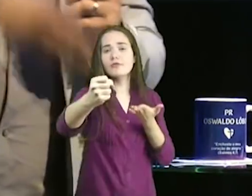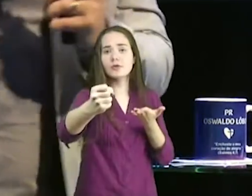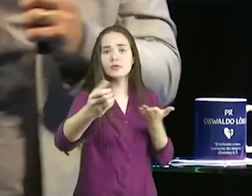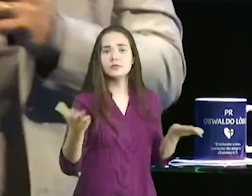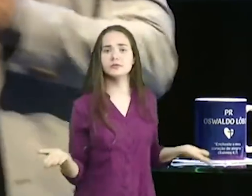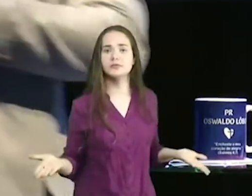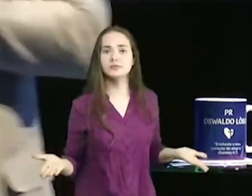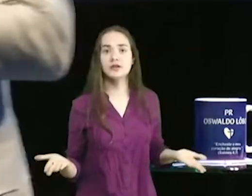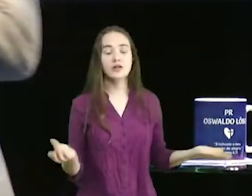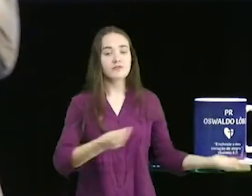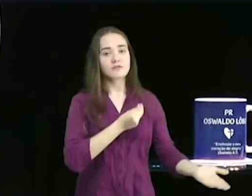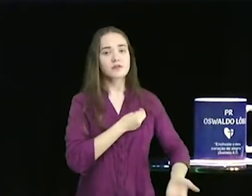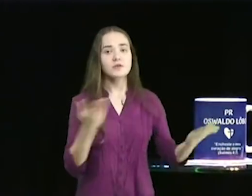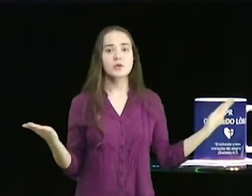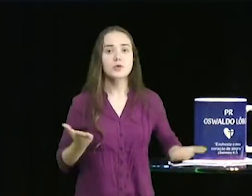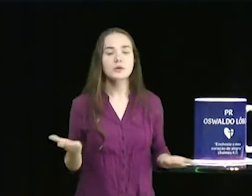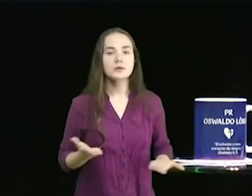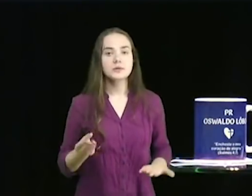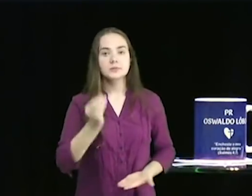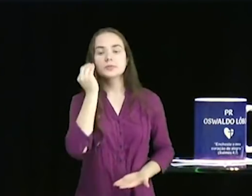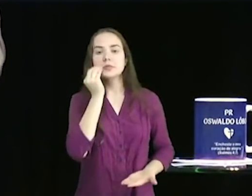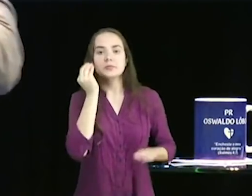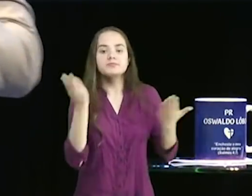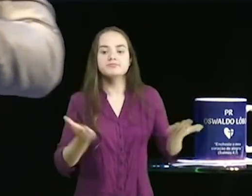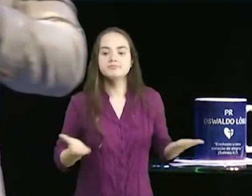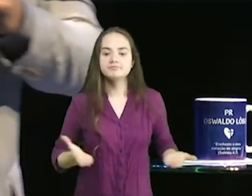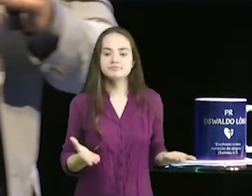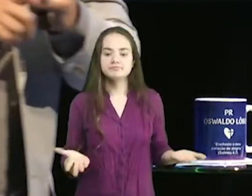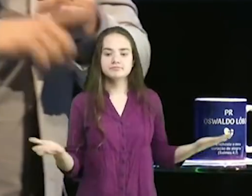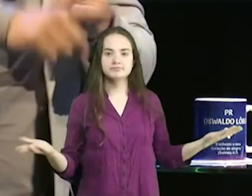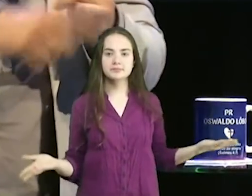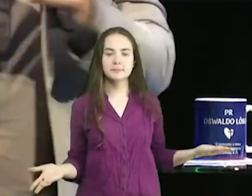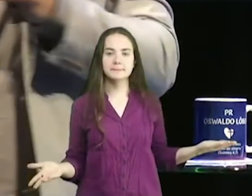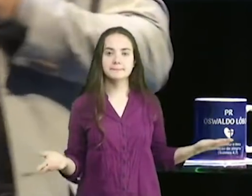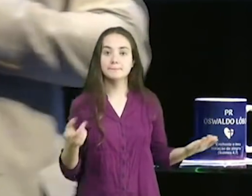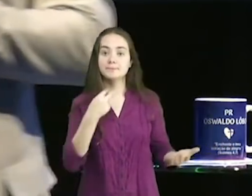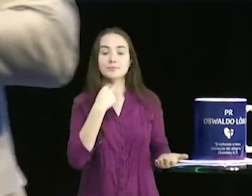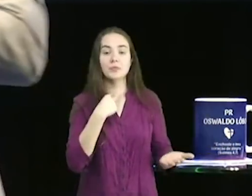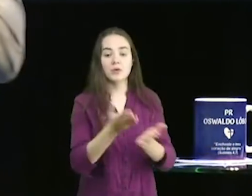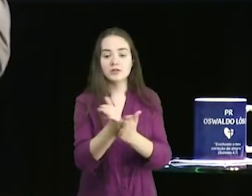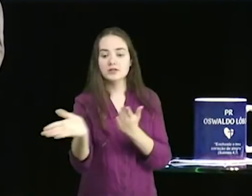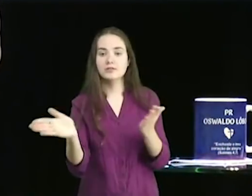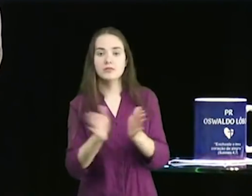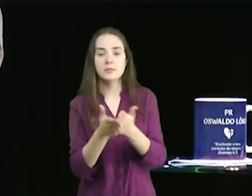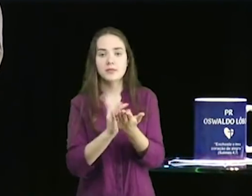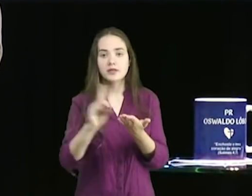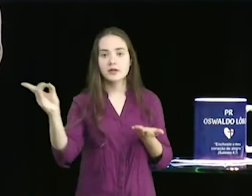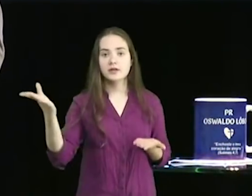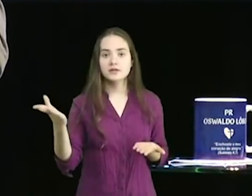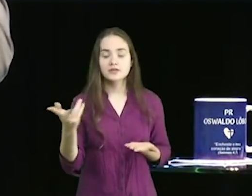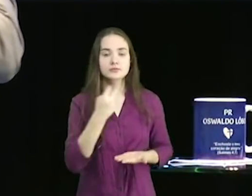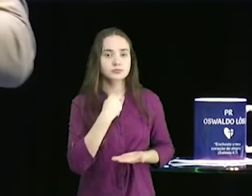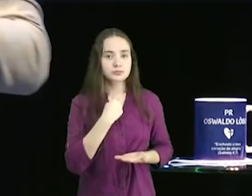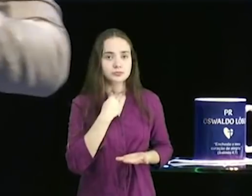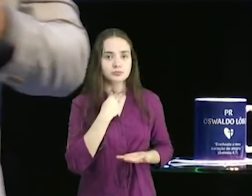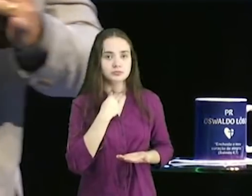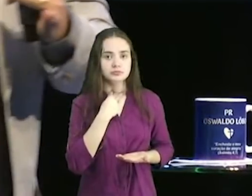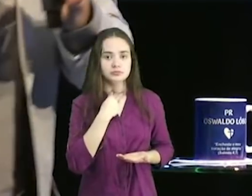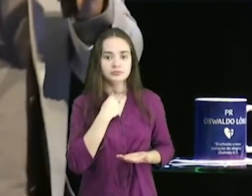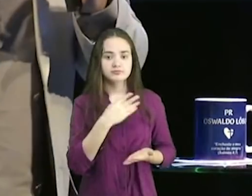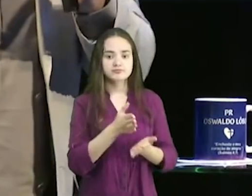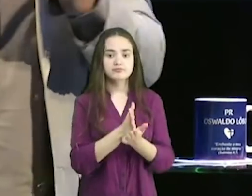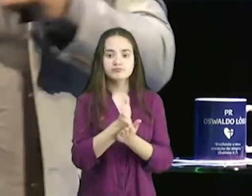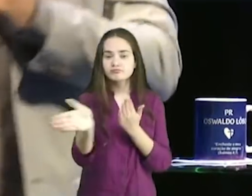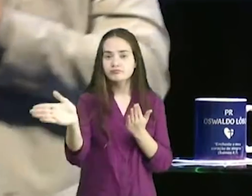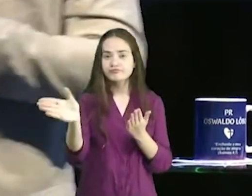vivo hoje, é hoje. A gente tem que viver hoje e agora. A gente não pode se desviar da palavra. A gente não pode se desviar da